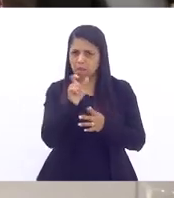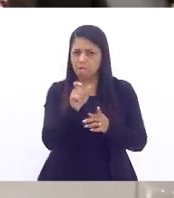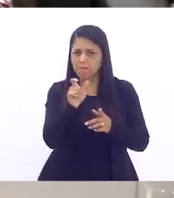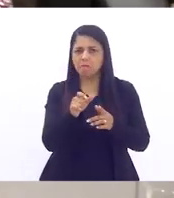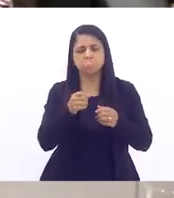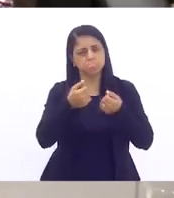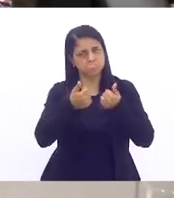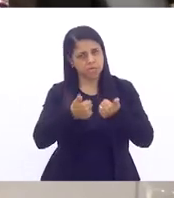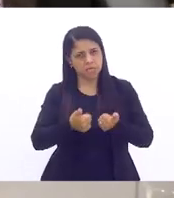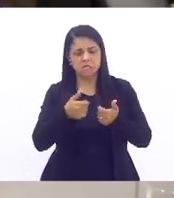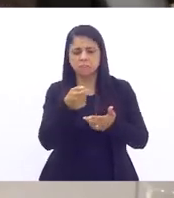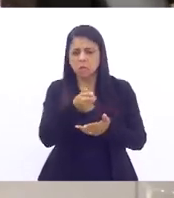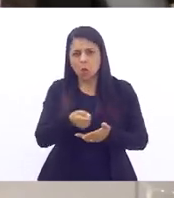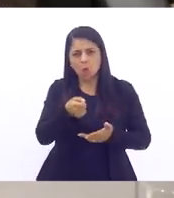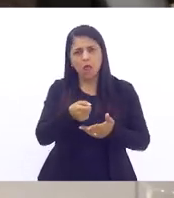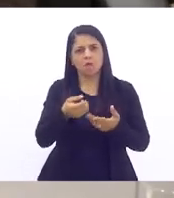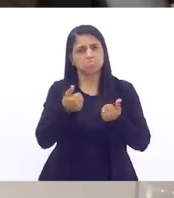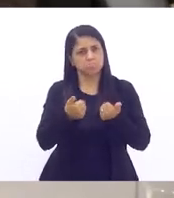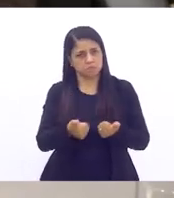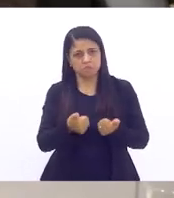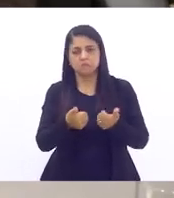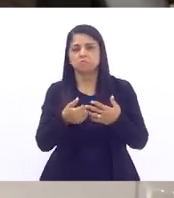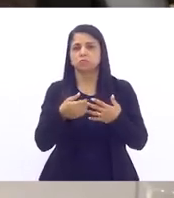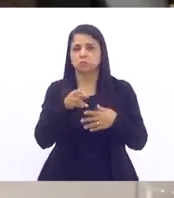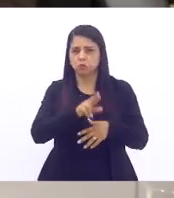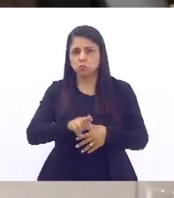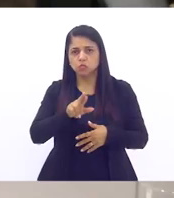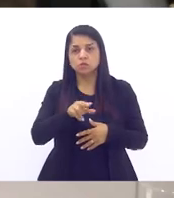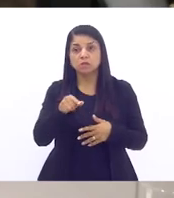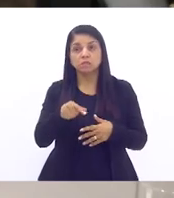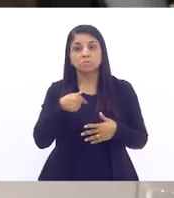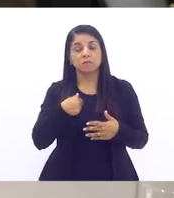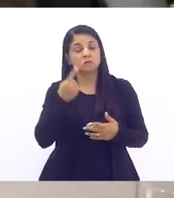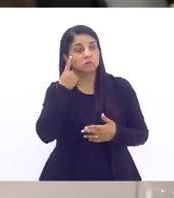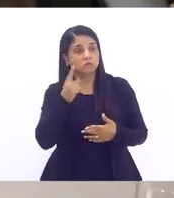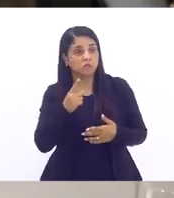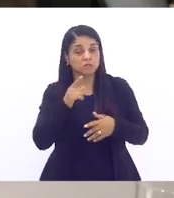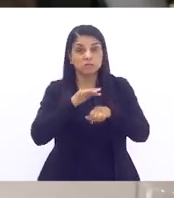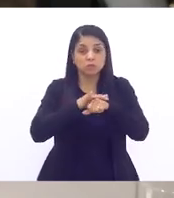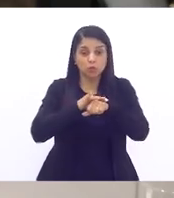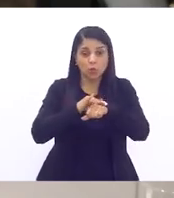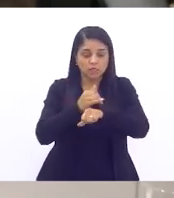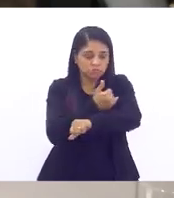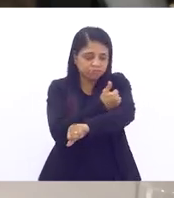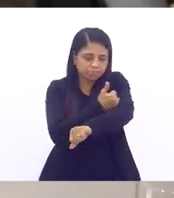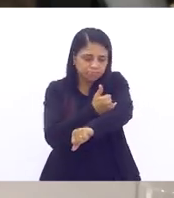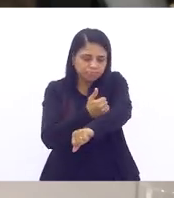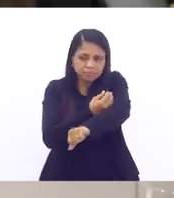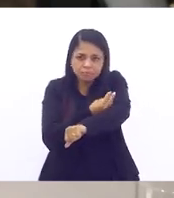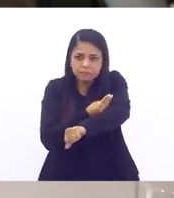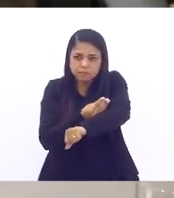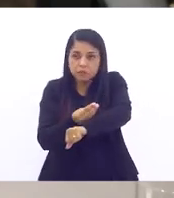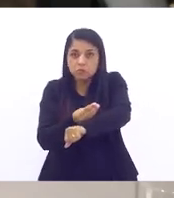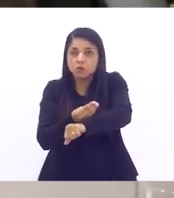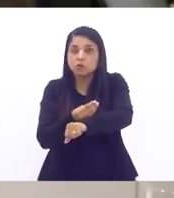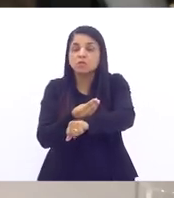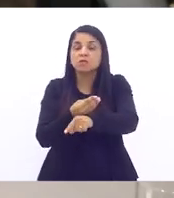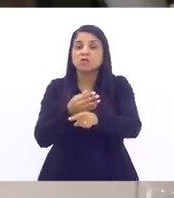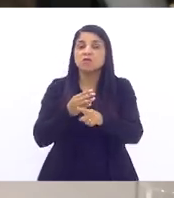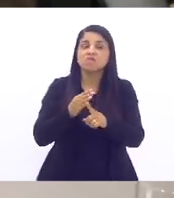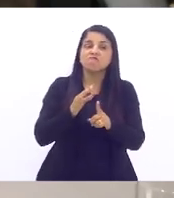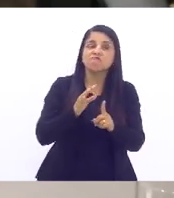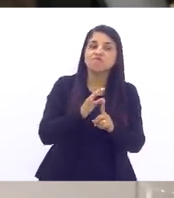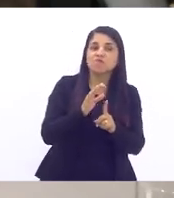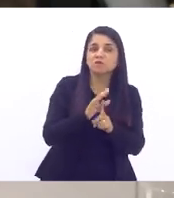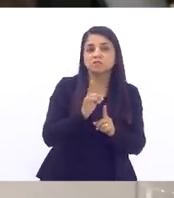beleza mas eu não sei se é a parte da epidemia de bolhosa se está influenciando ou não ele